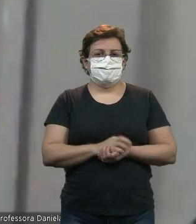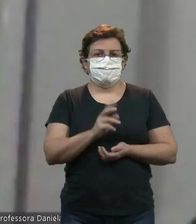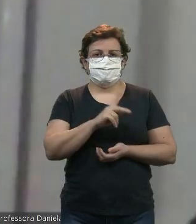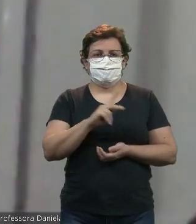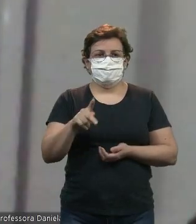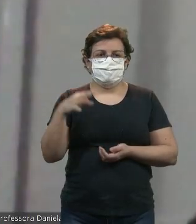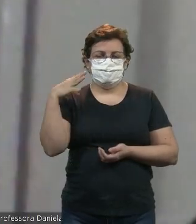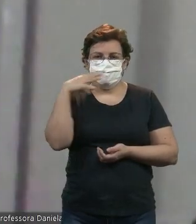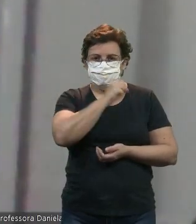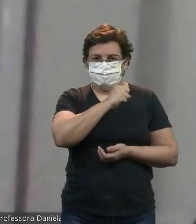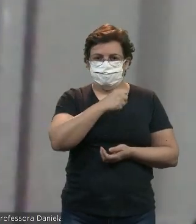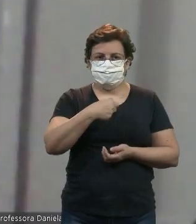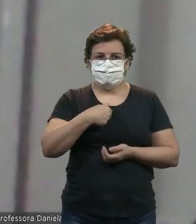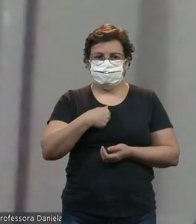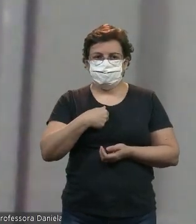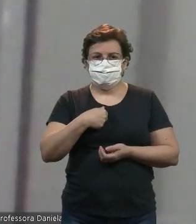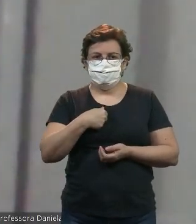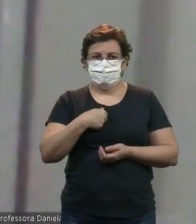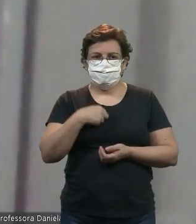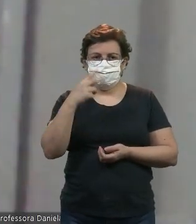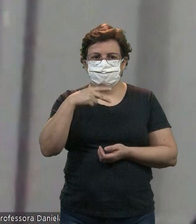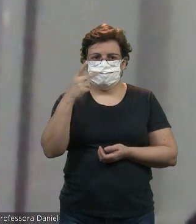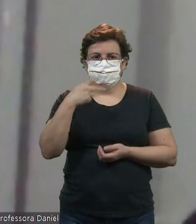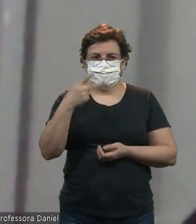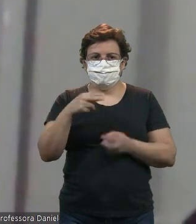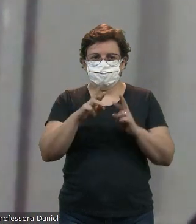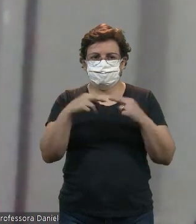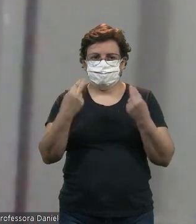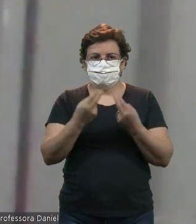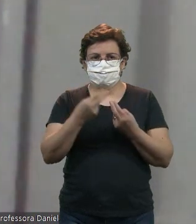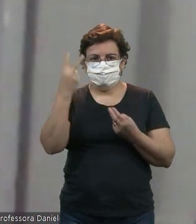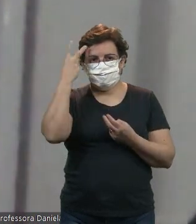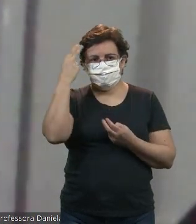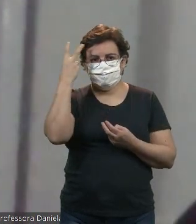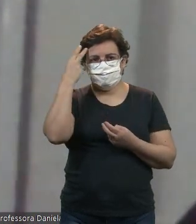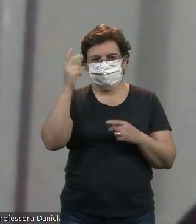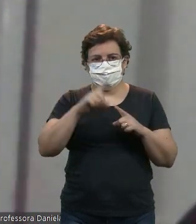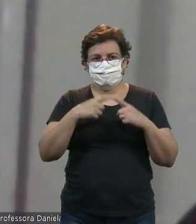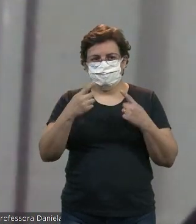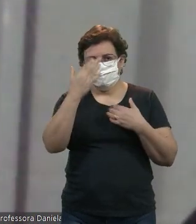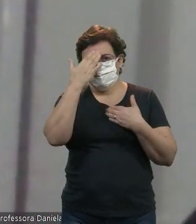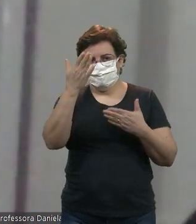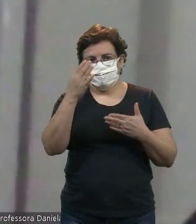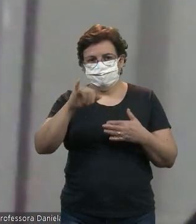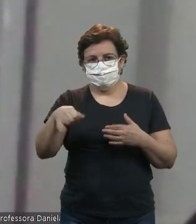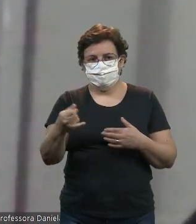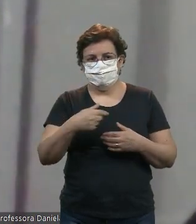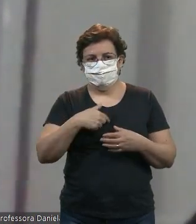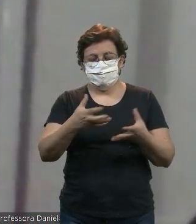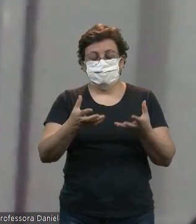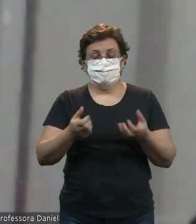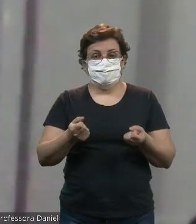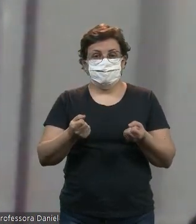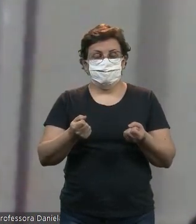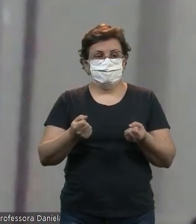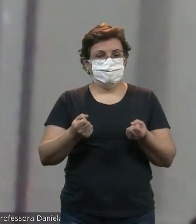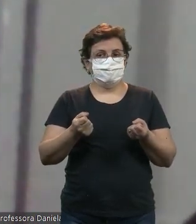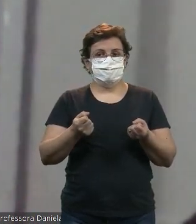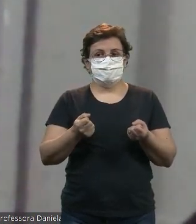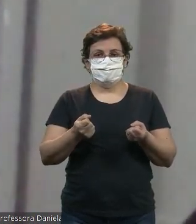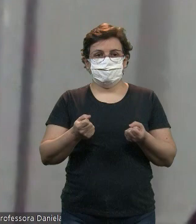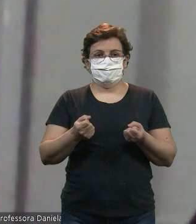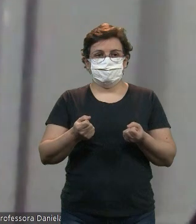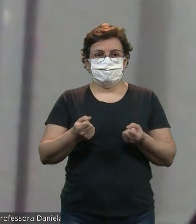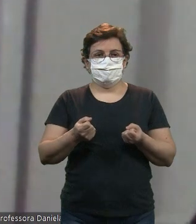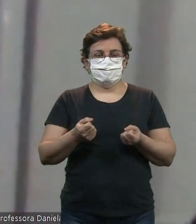Presidente, muito rapidamente, eu ia falar na ordinária, mas agradeço a oportunidade. Eu recebi